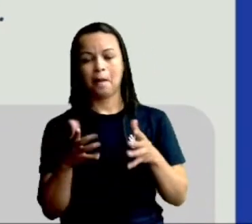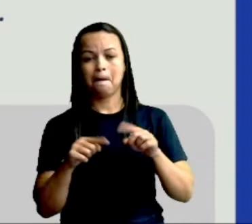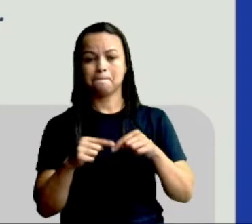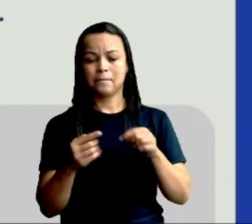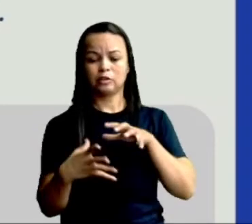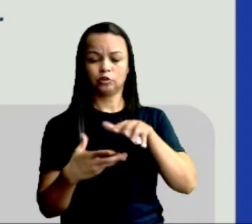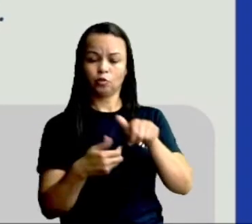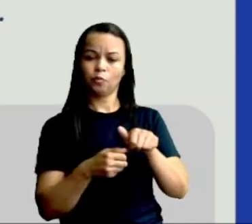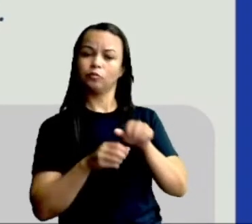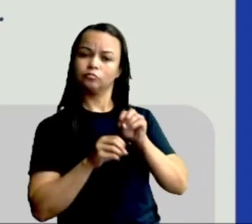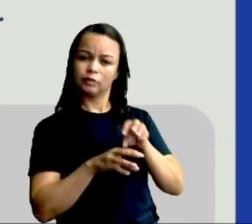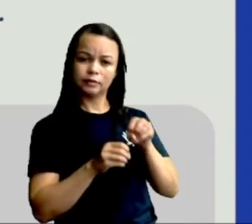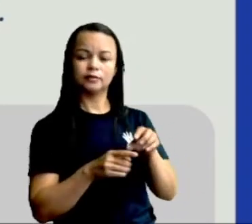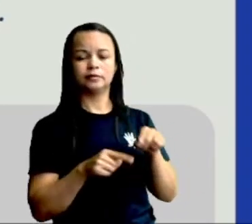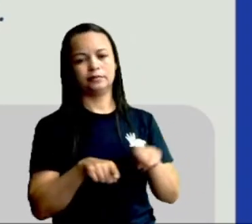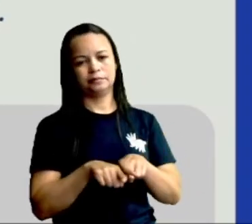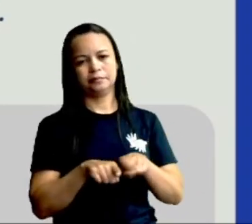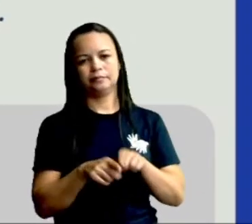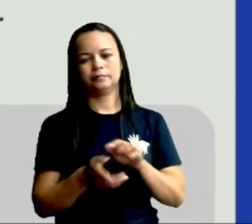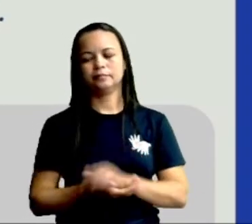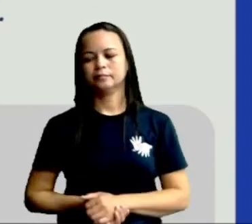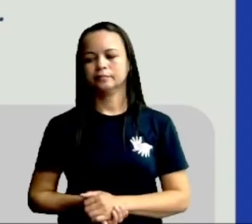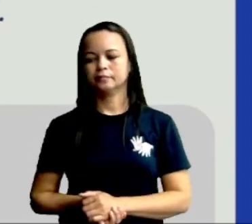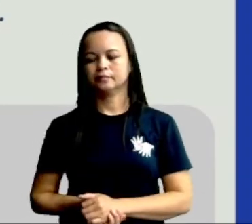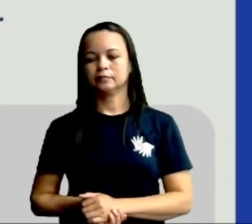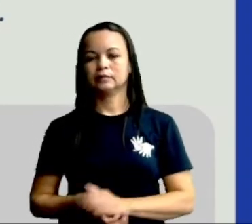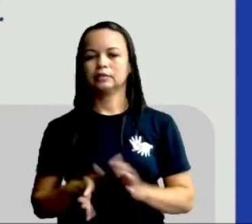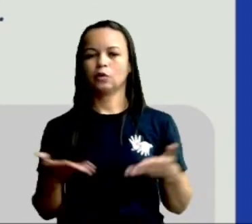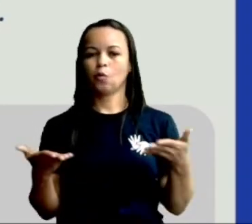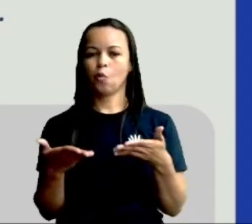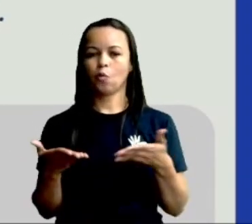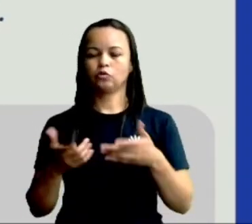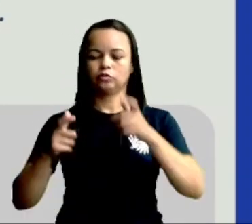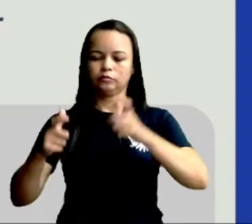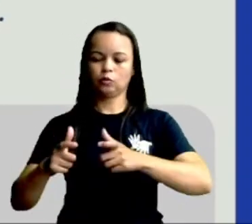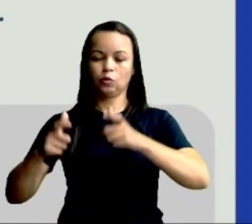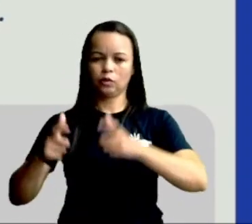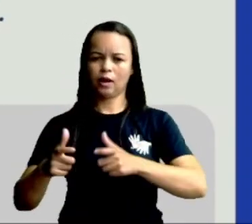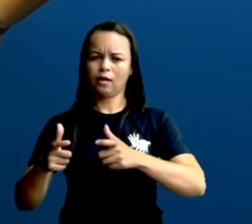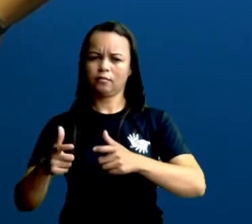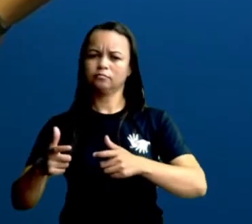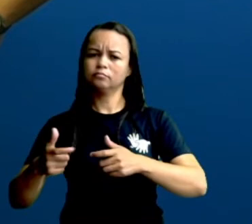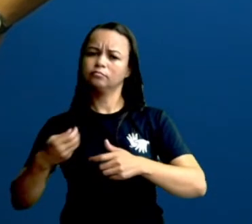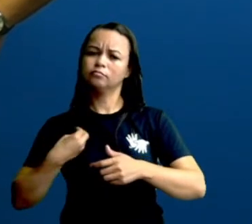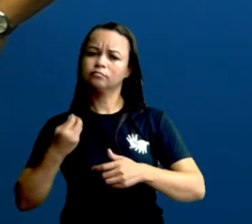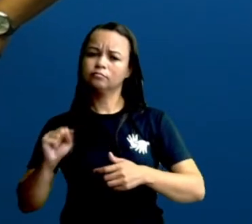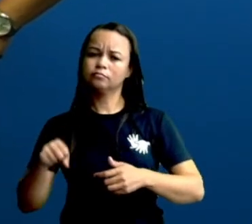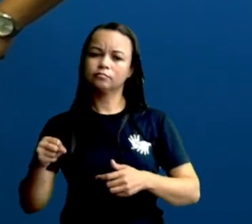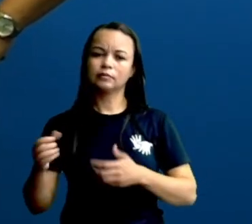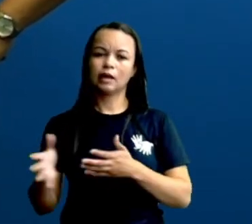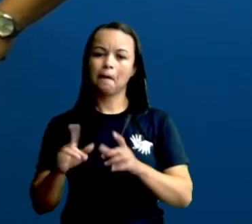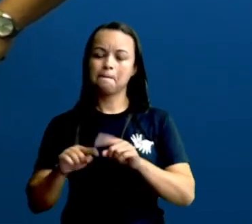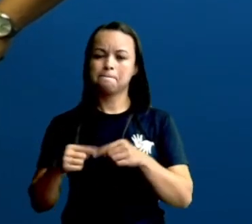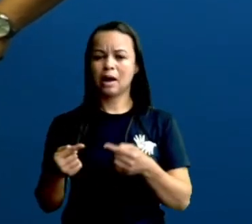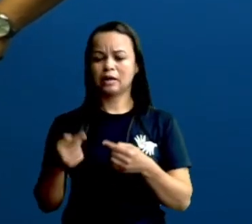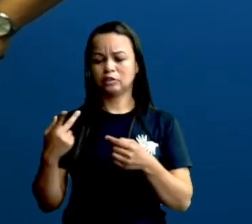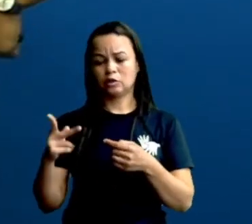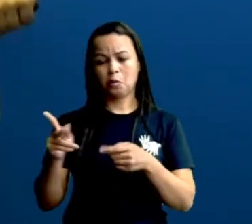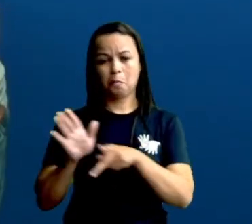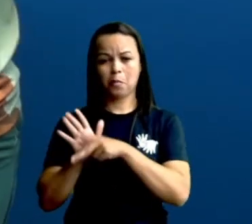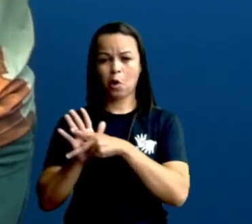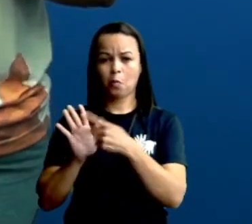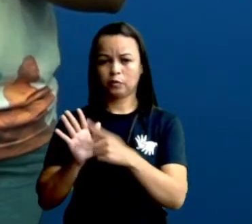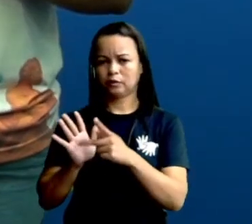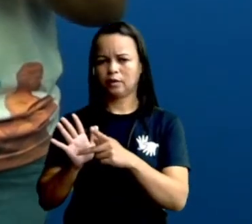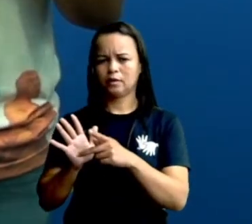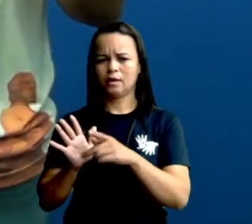mundo judia mas também ensina então o que que acontece gente ele hoje vive num lugar tive mas não é o lugar dele